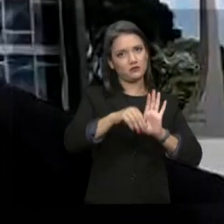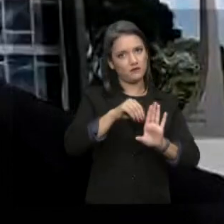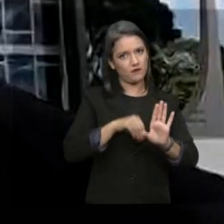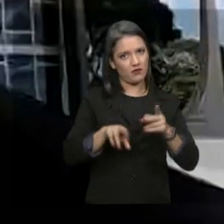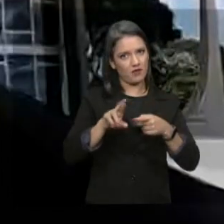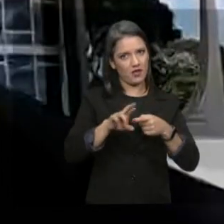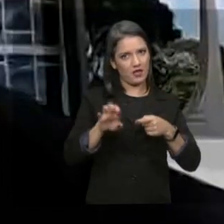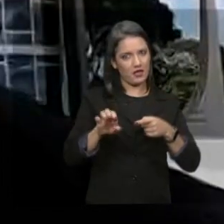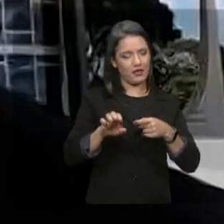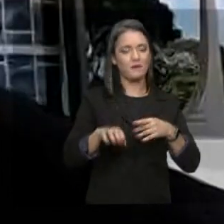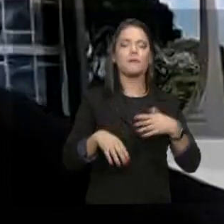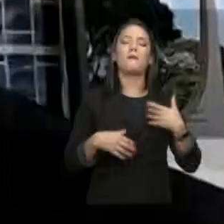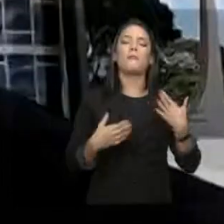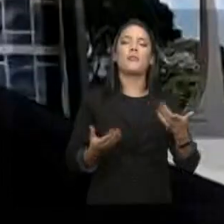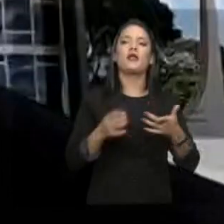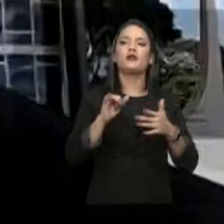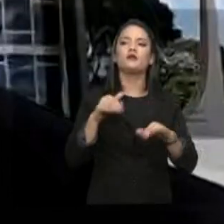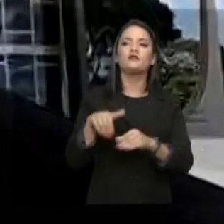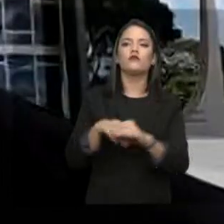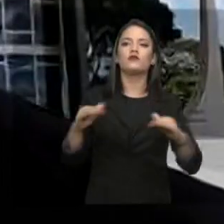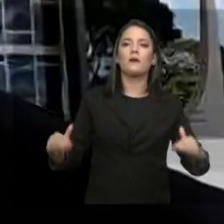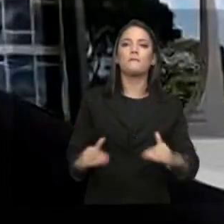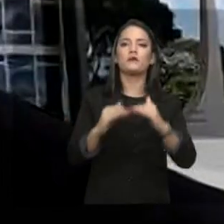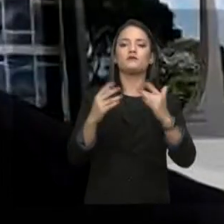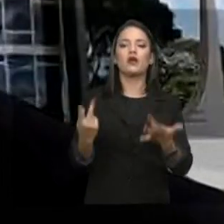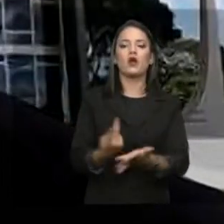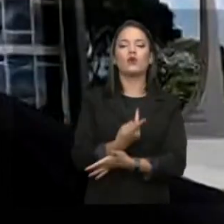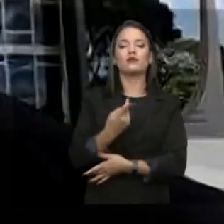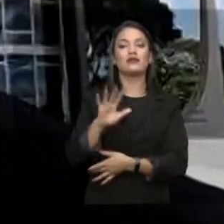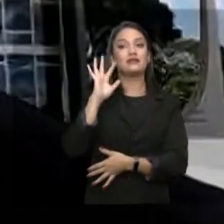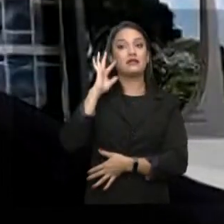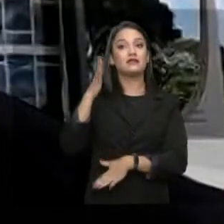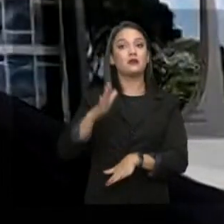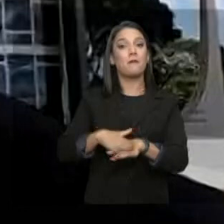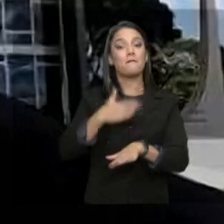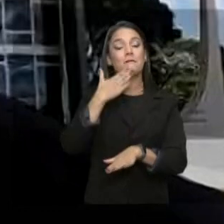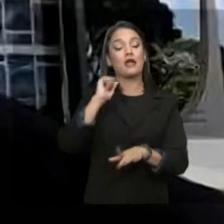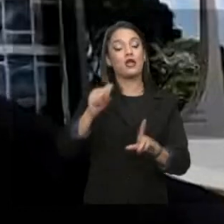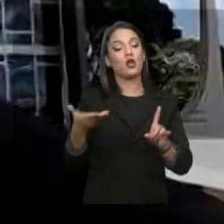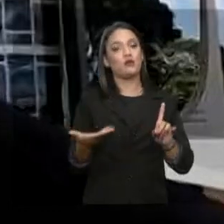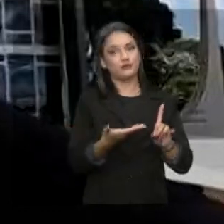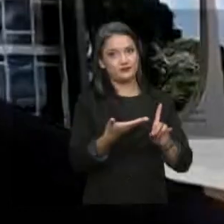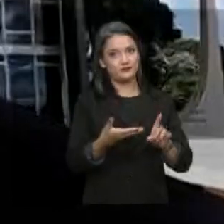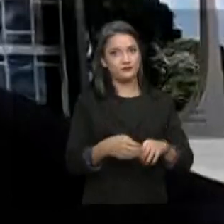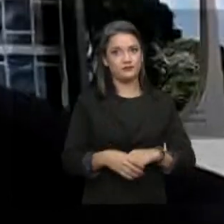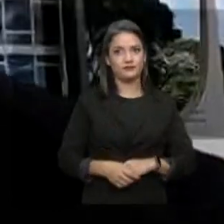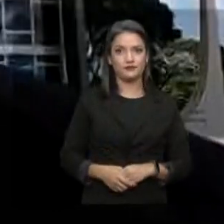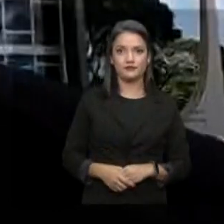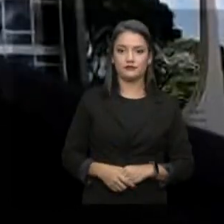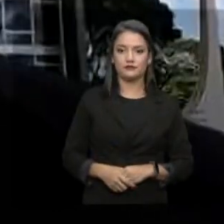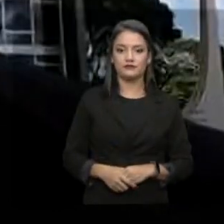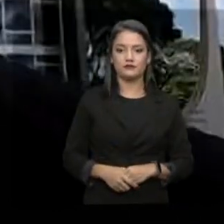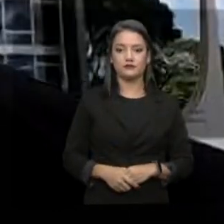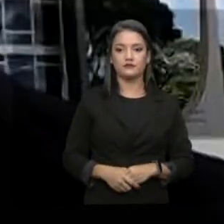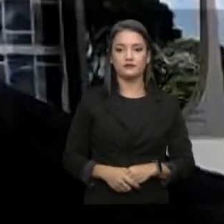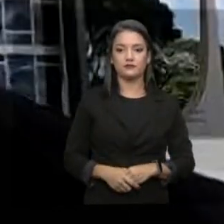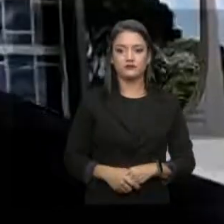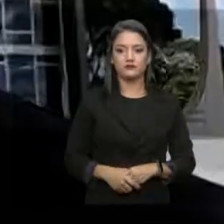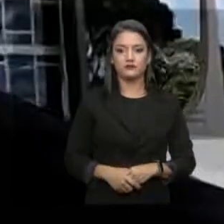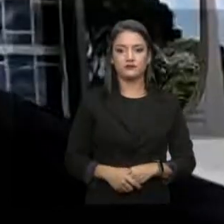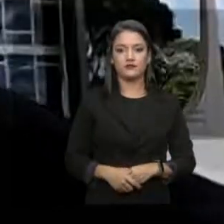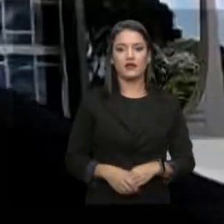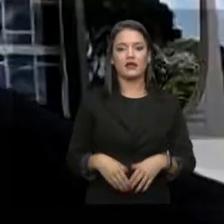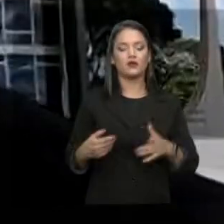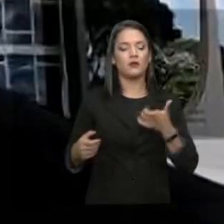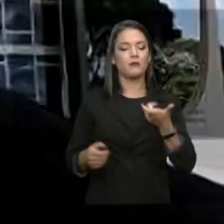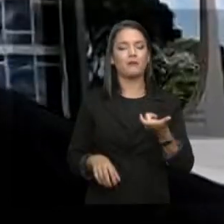recurso extraordinário, havendo empate, prevalecerá a decisão mais favorável ao paciente ou réu. A expressão